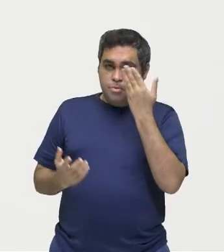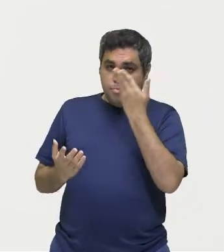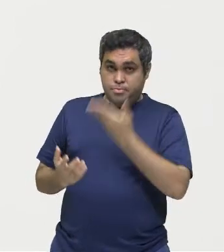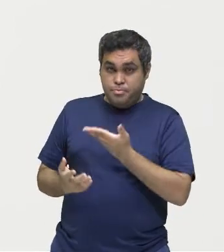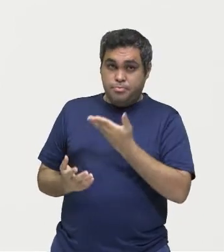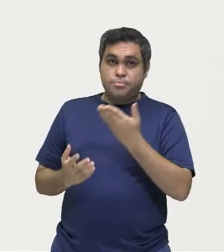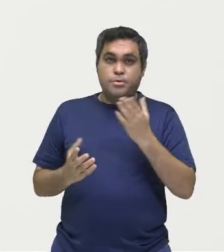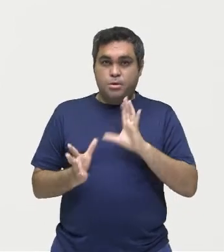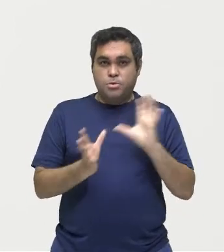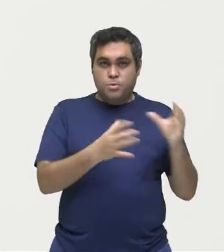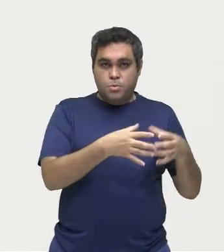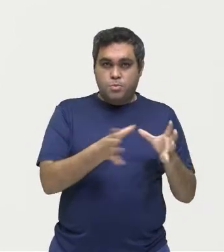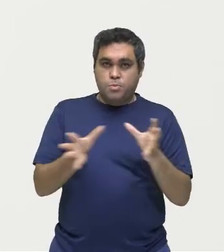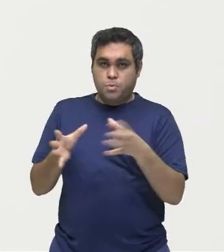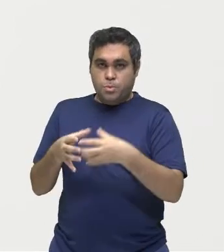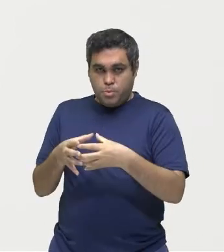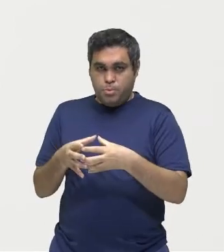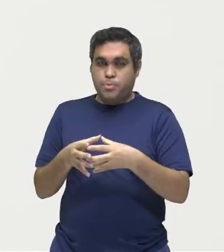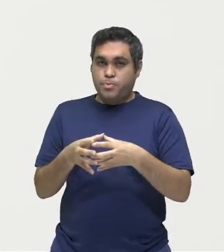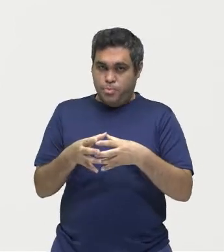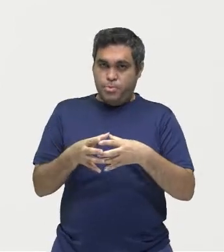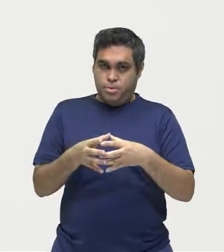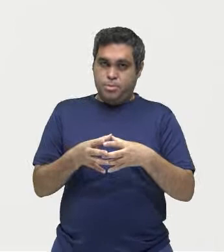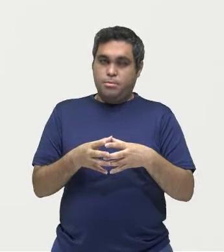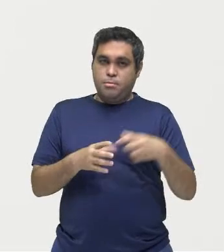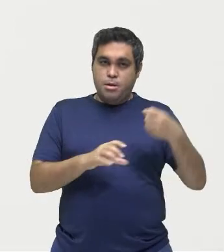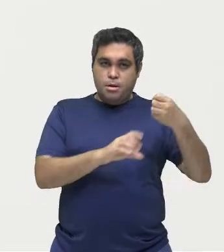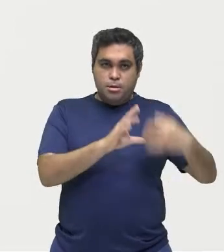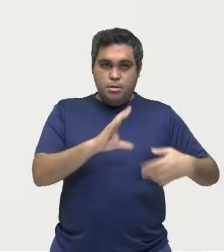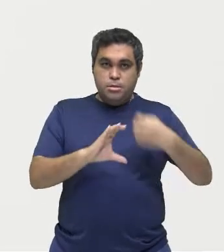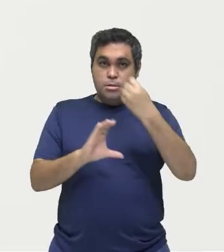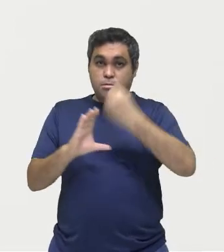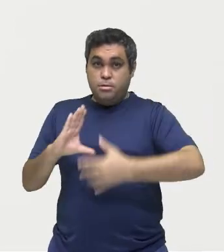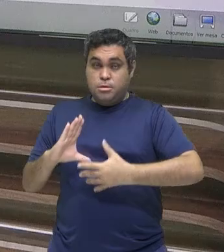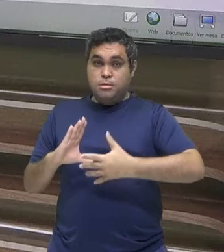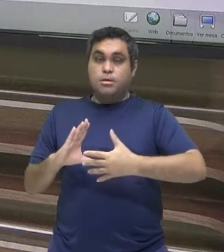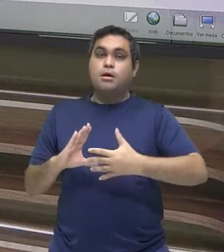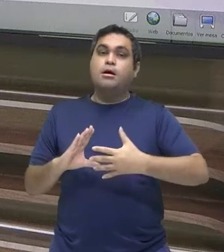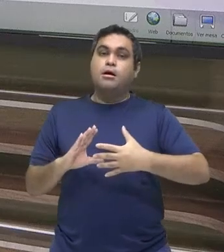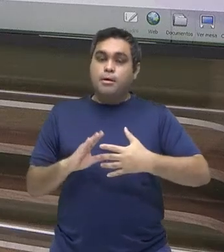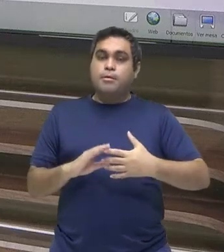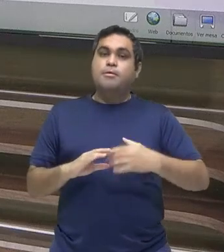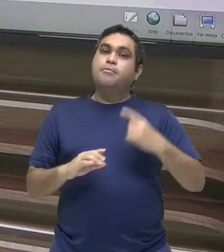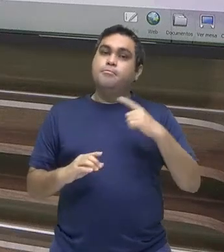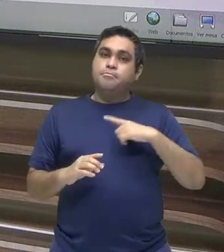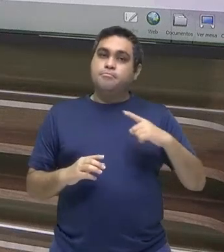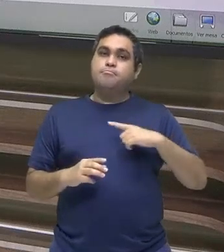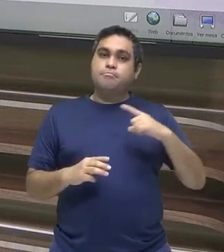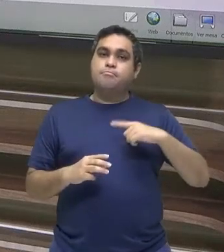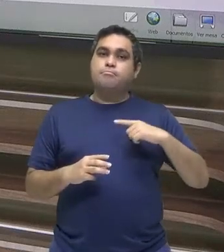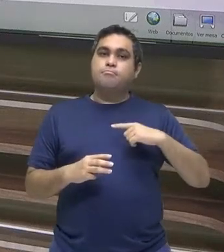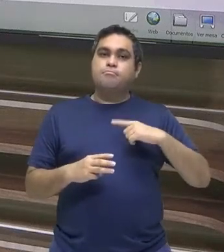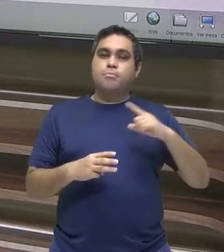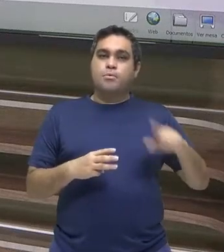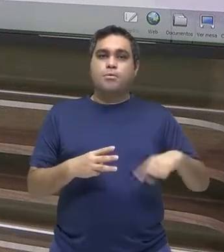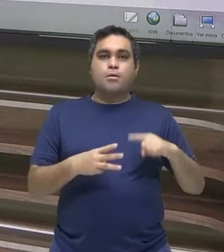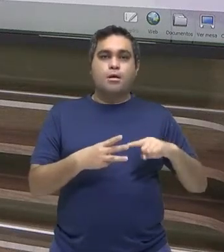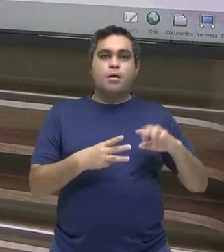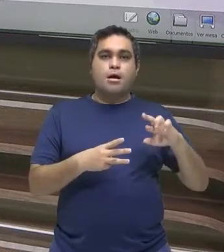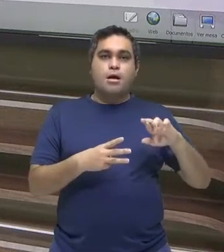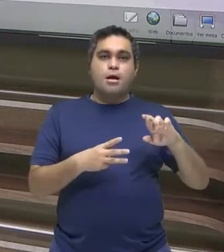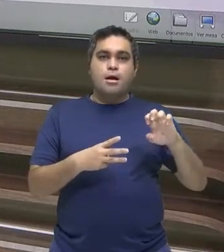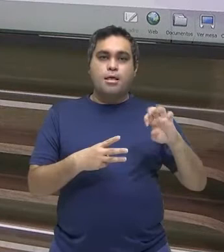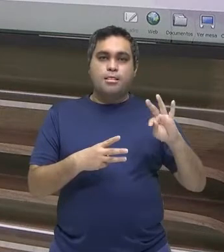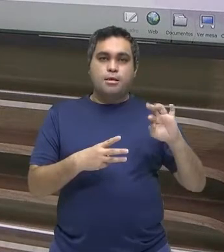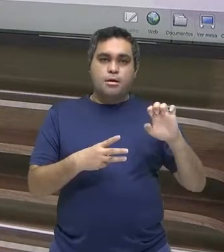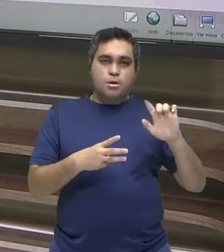a classificação dos nossos dois triângulos, né, são, no caso, o retângulo, né, que possui um ângulo reto,